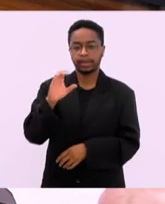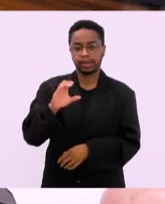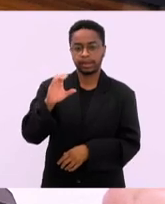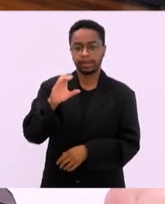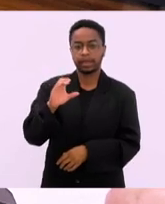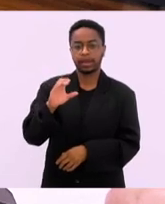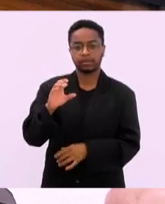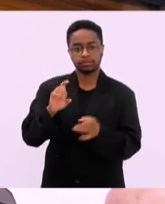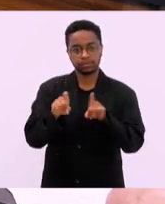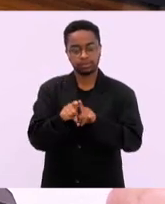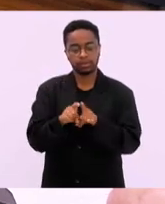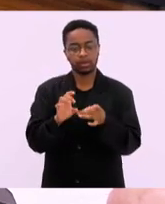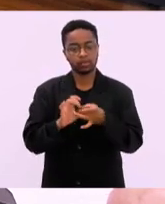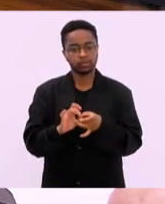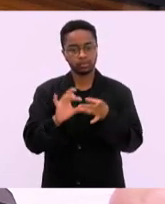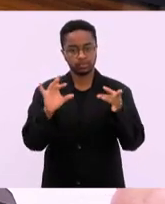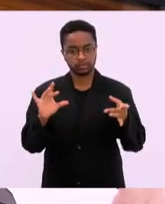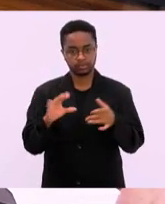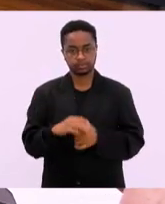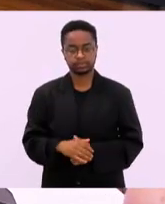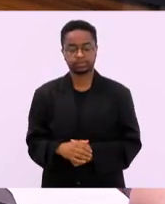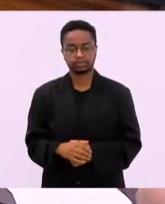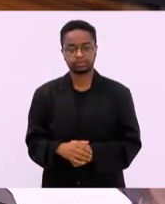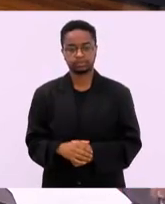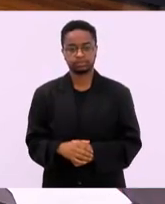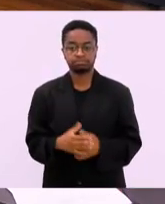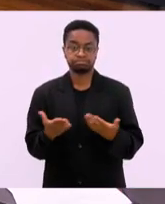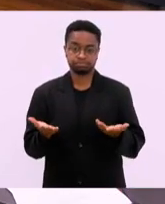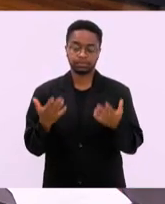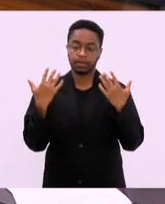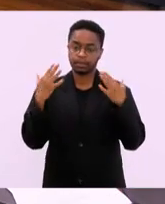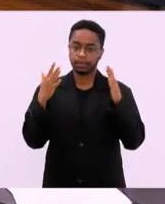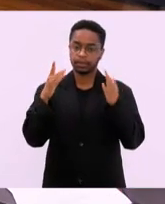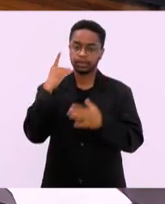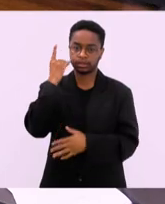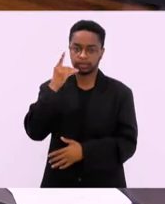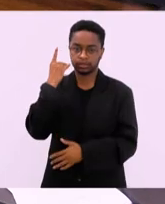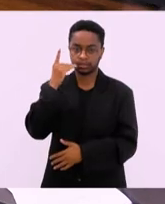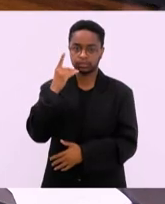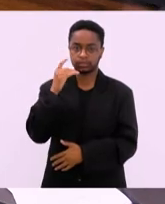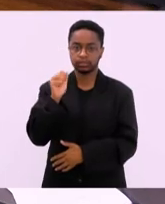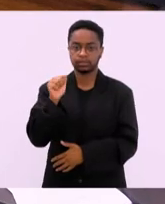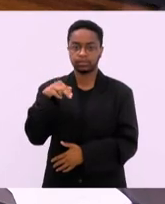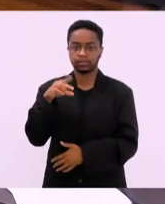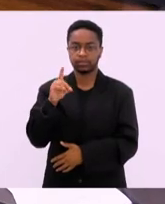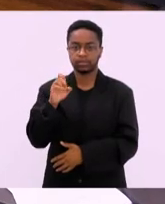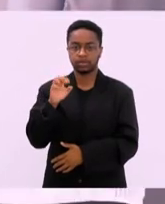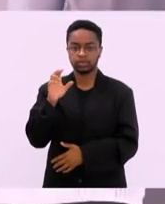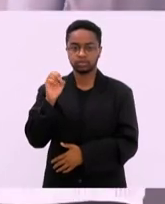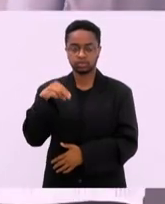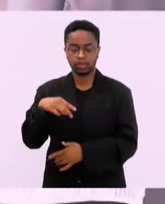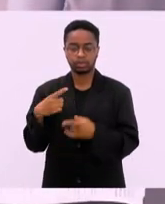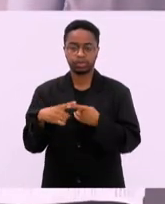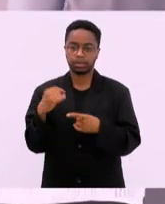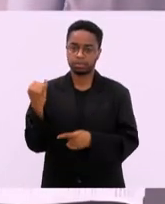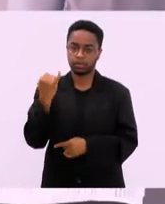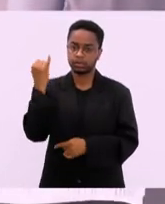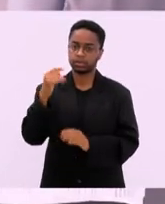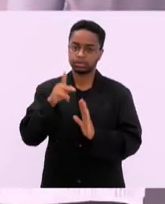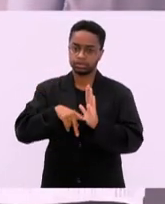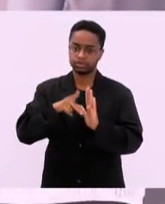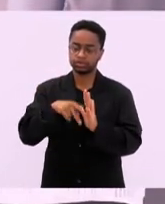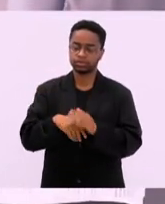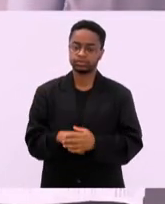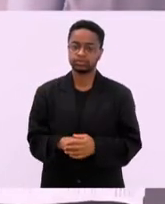de autorizativos. Então, parabenizar aí o deputado Anderson e pertinente a